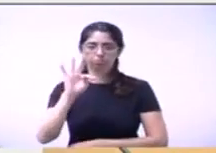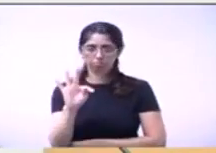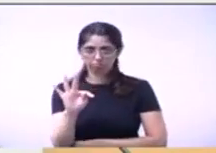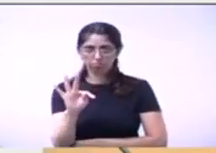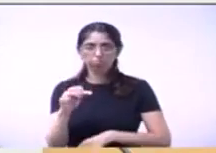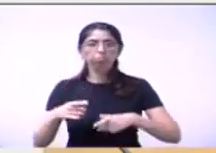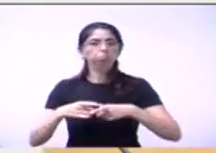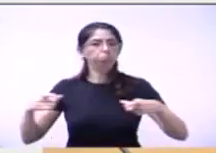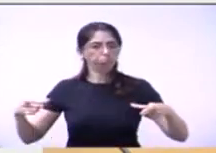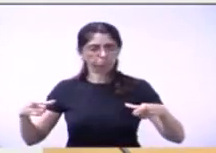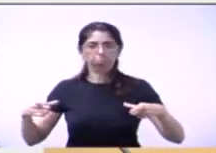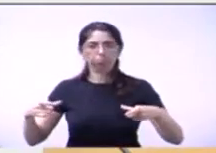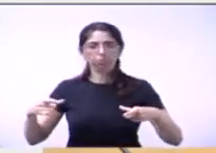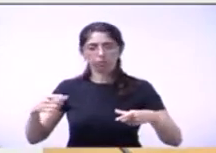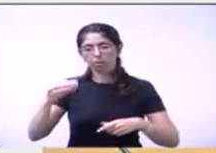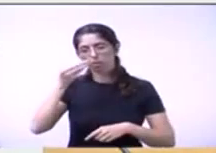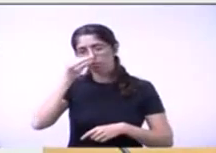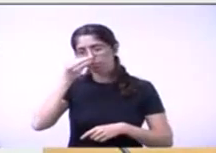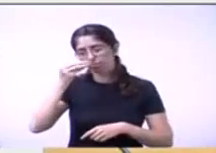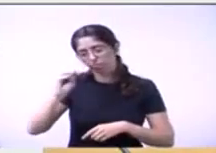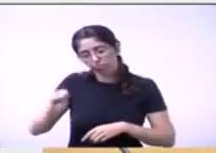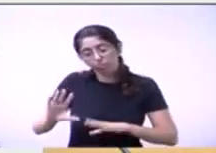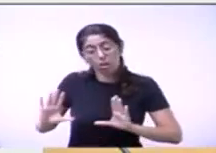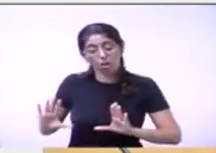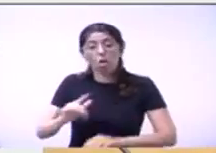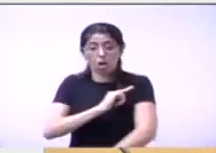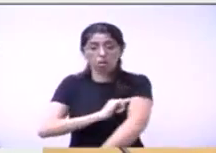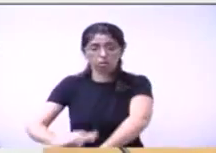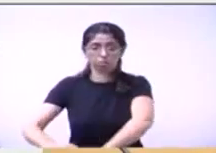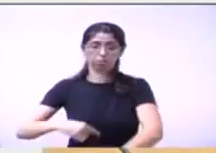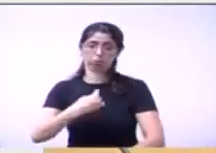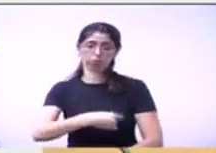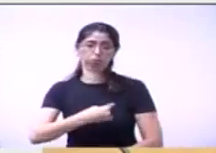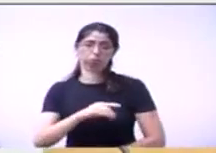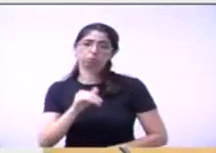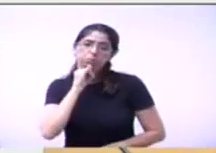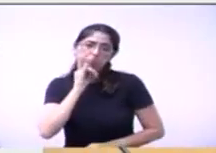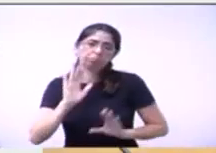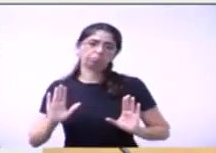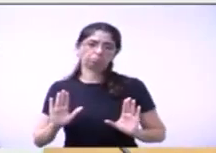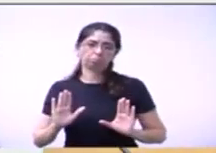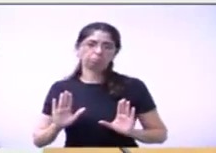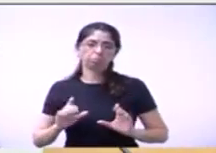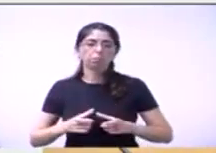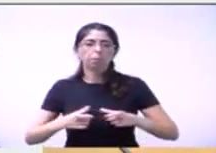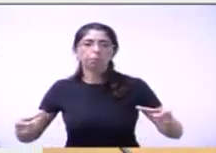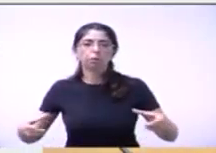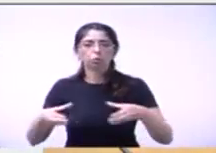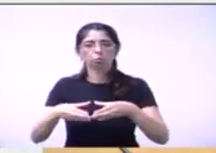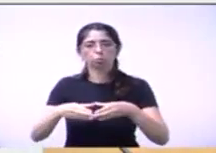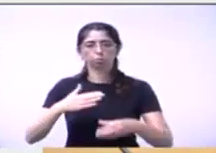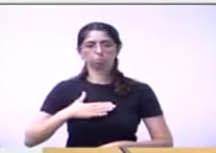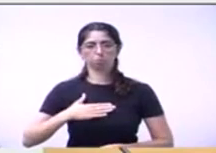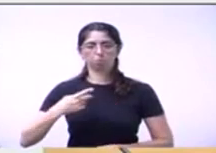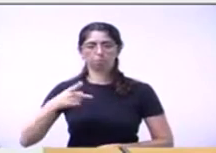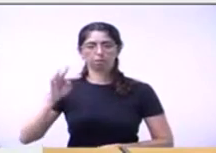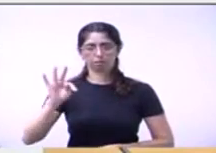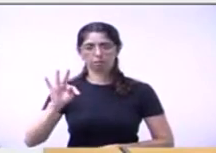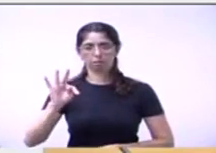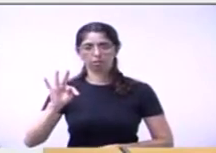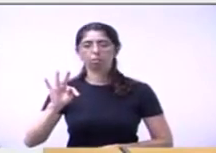com todo respeito ao meu colega Dr. João Mota, mas muitos colegas do PT saíram,